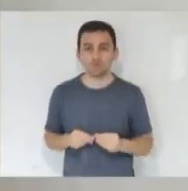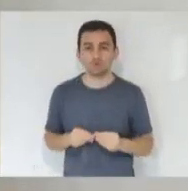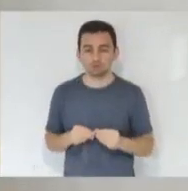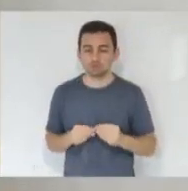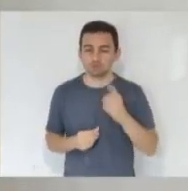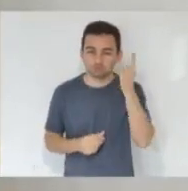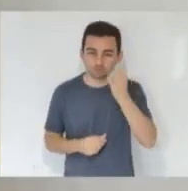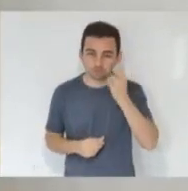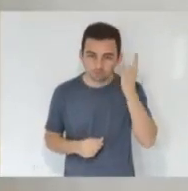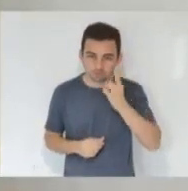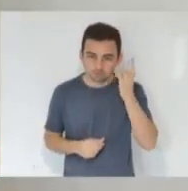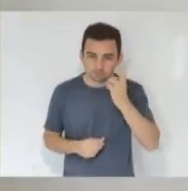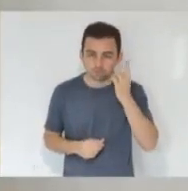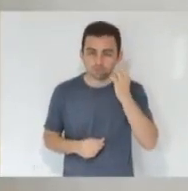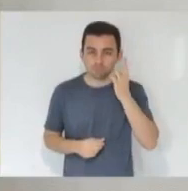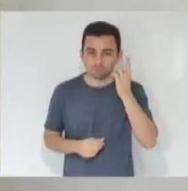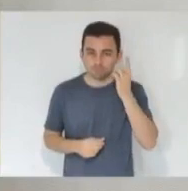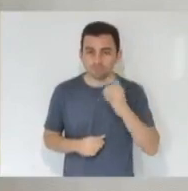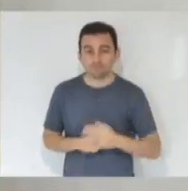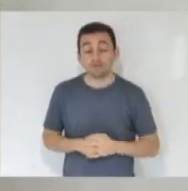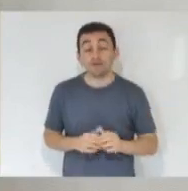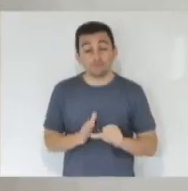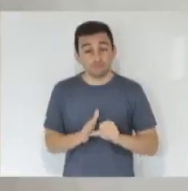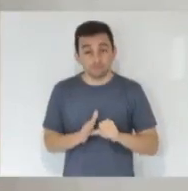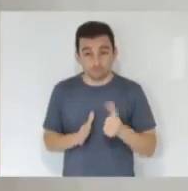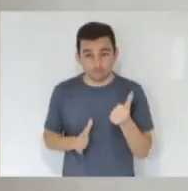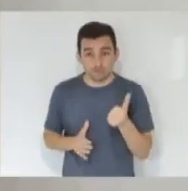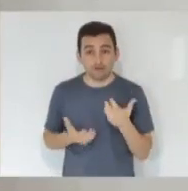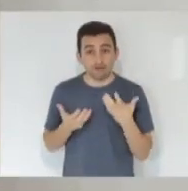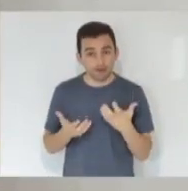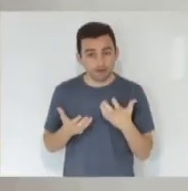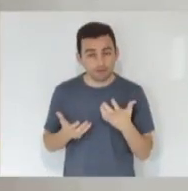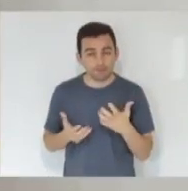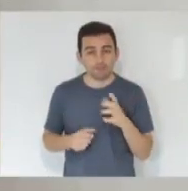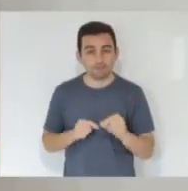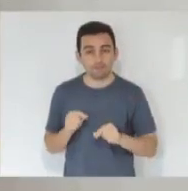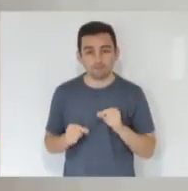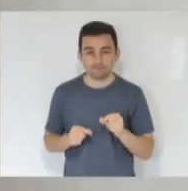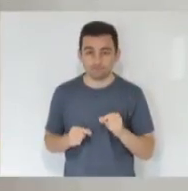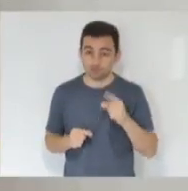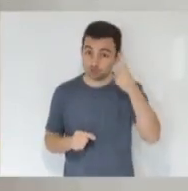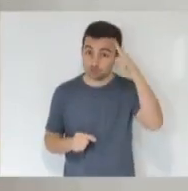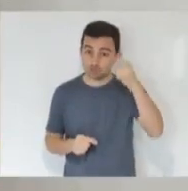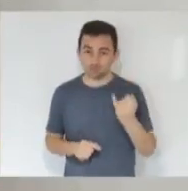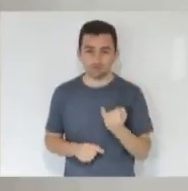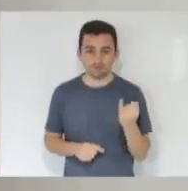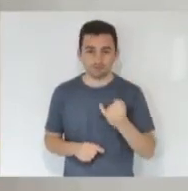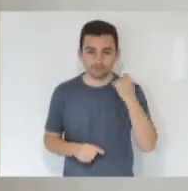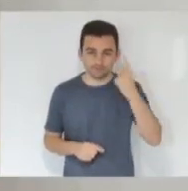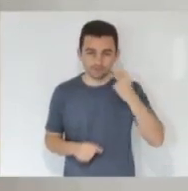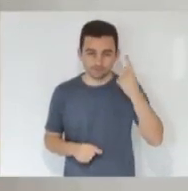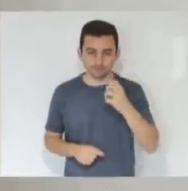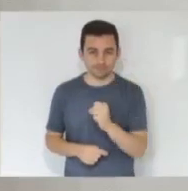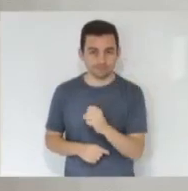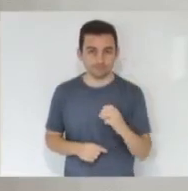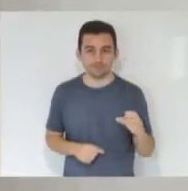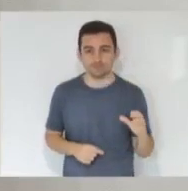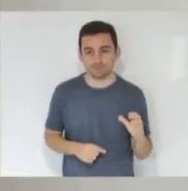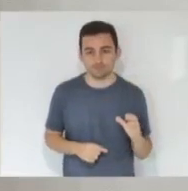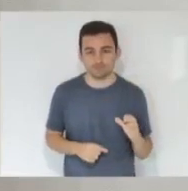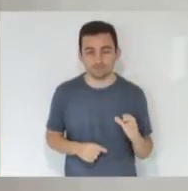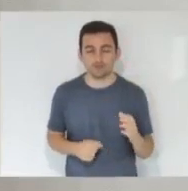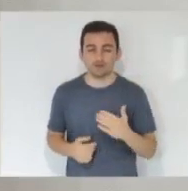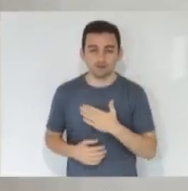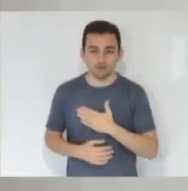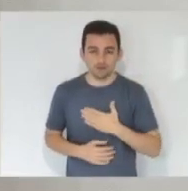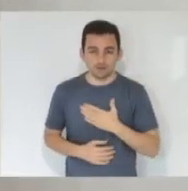presentes. Primeiro, gostaria de... Hoje é um dia muito importante para a política catarinense. Eu gostaria